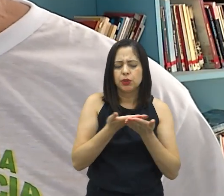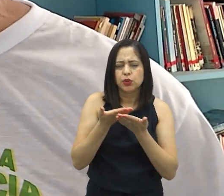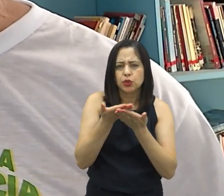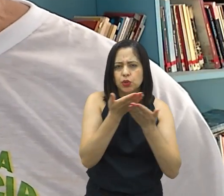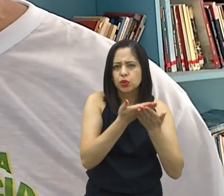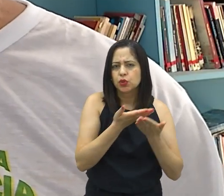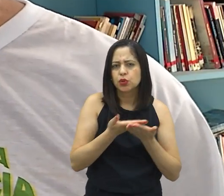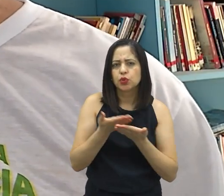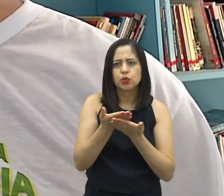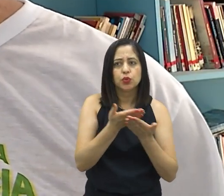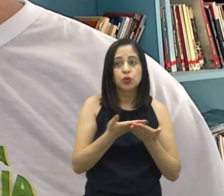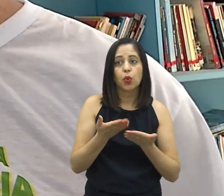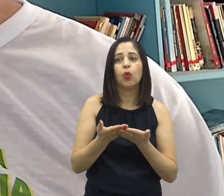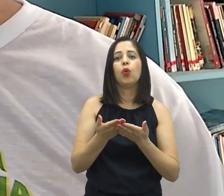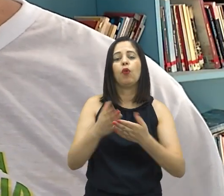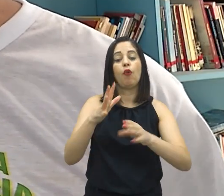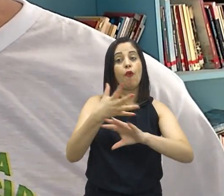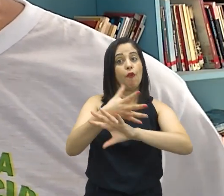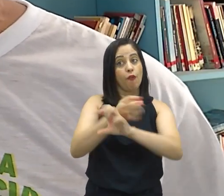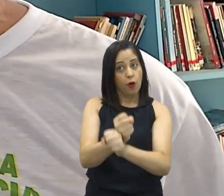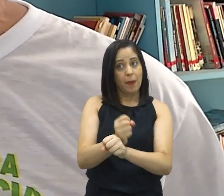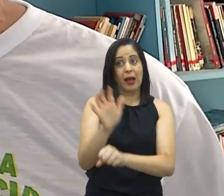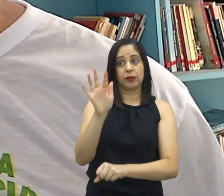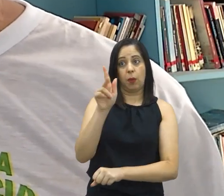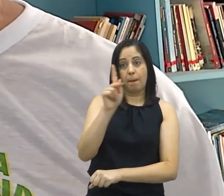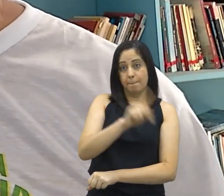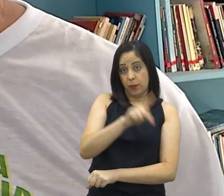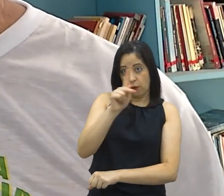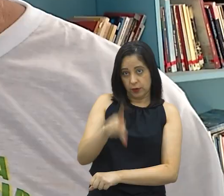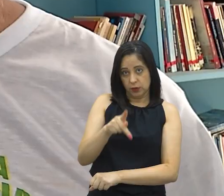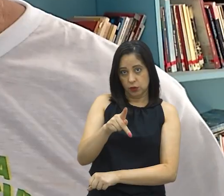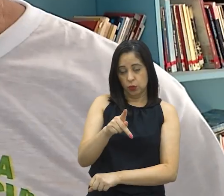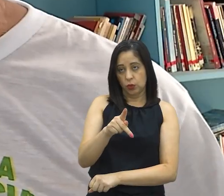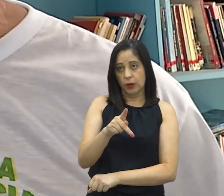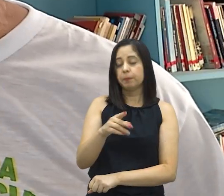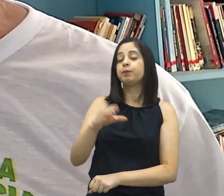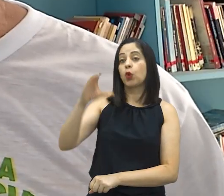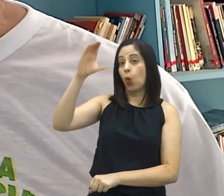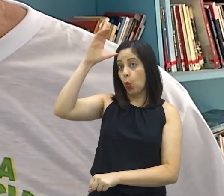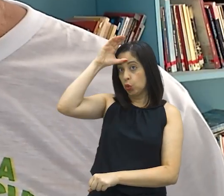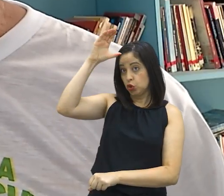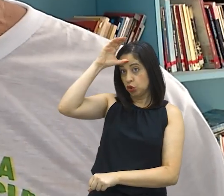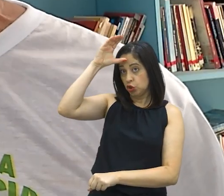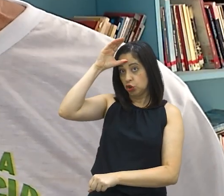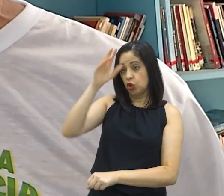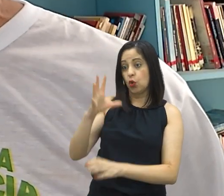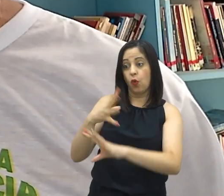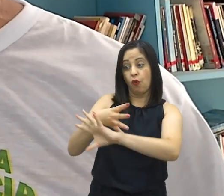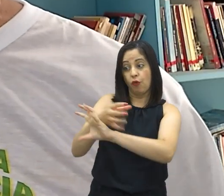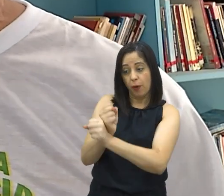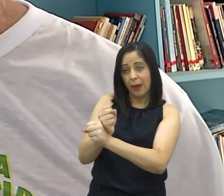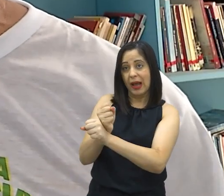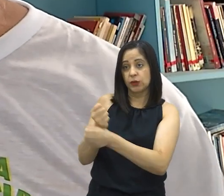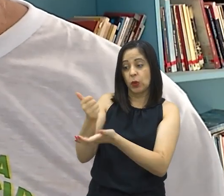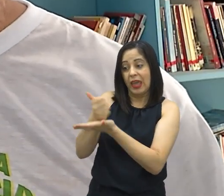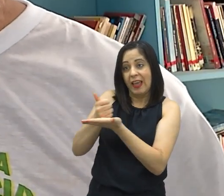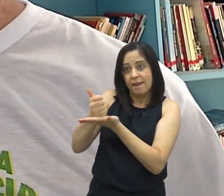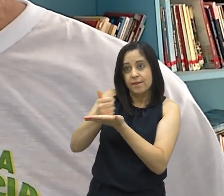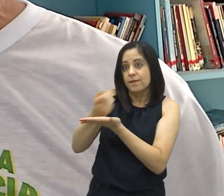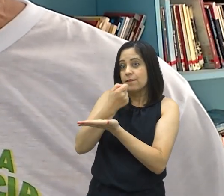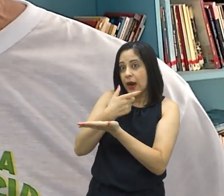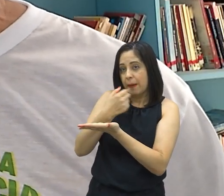estudou, ela e a irmã se tornaram professoras, o tio, o irmão delas farmacêutico, veio para São